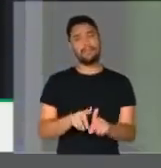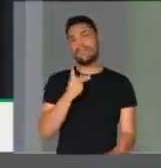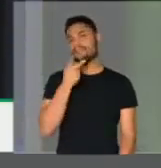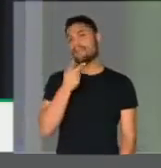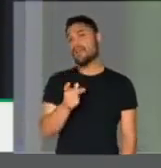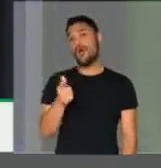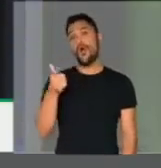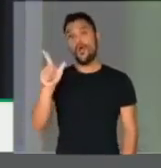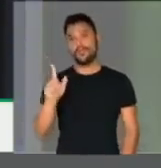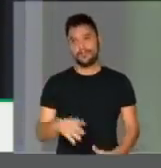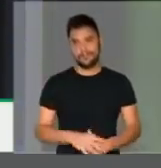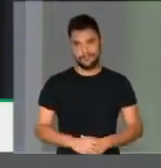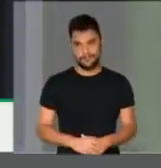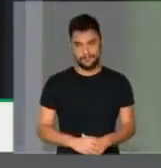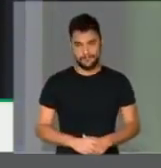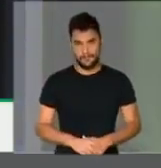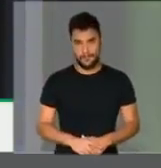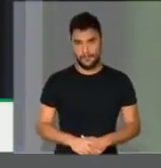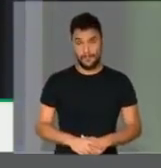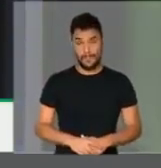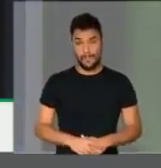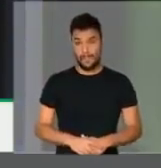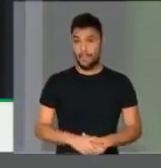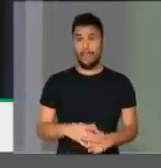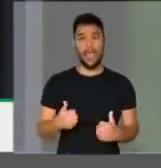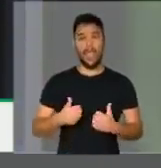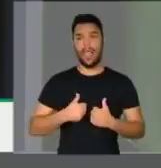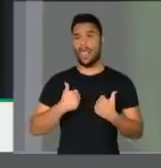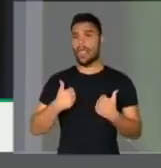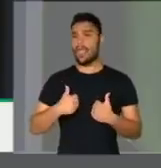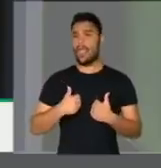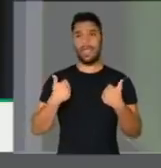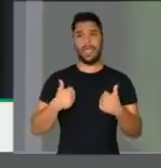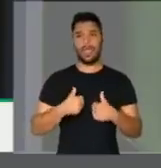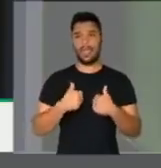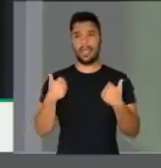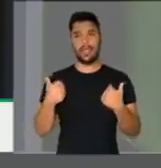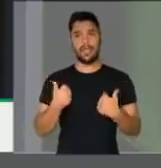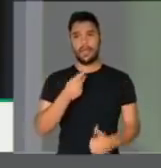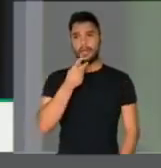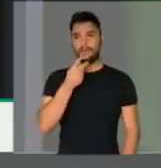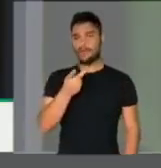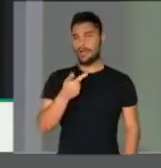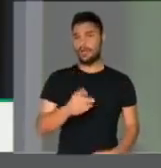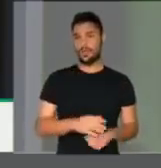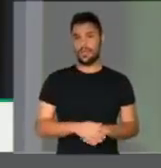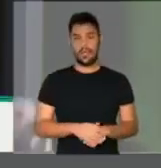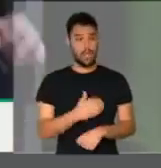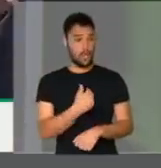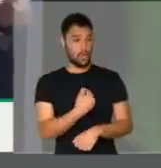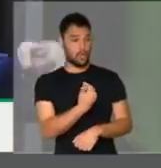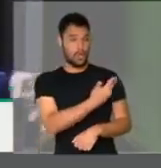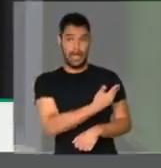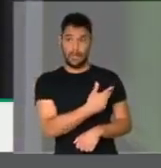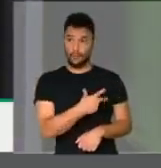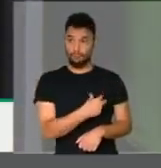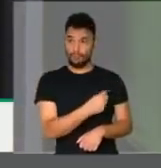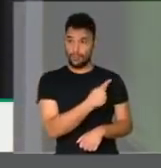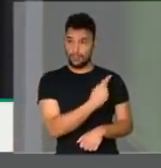mais, de maneira exaltada, tendo ao lado o seu